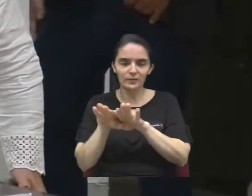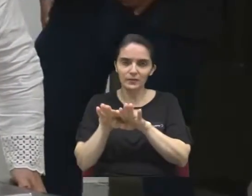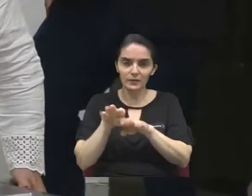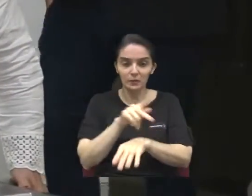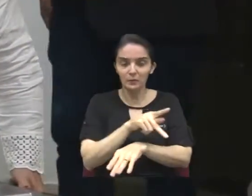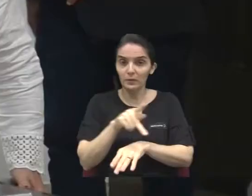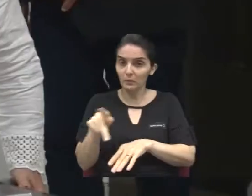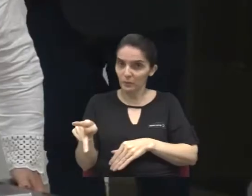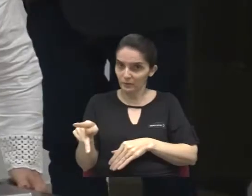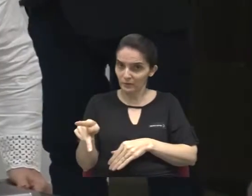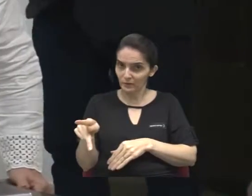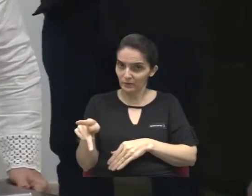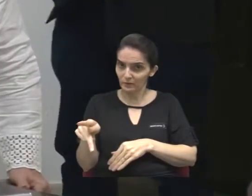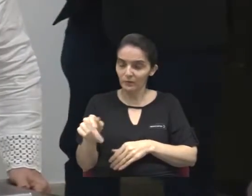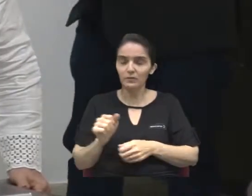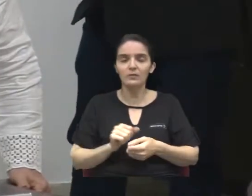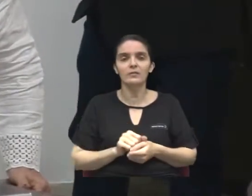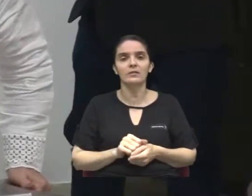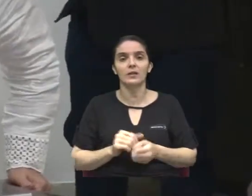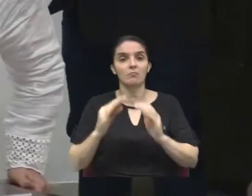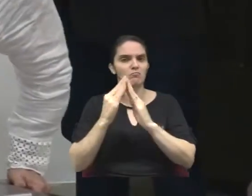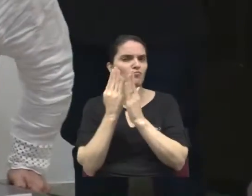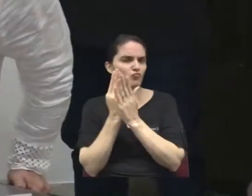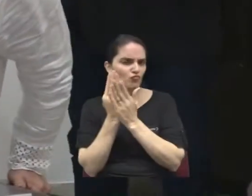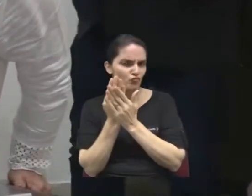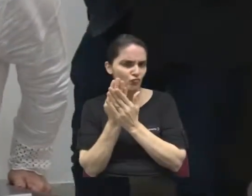que participaram,